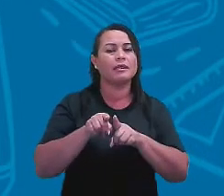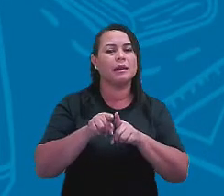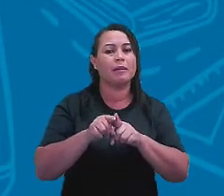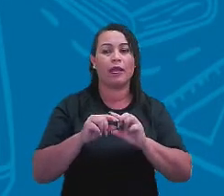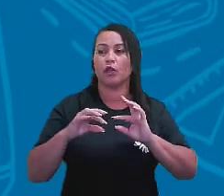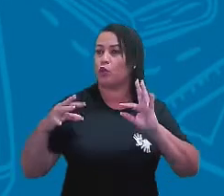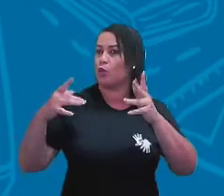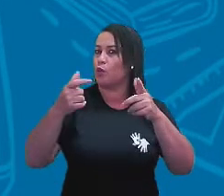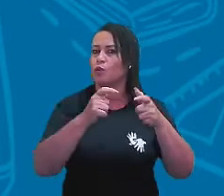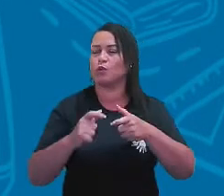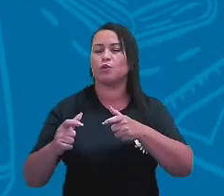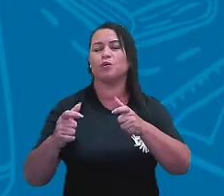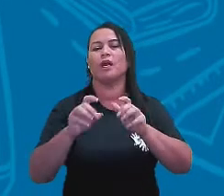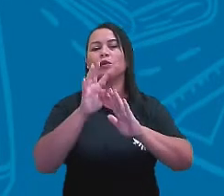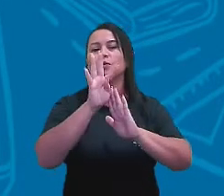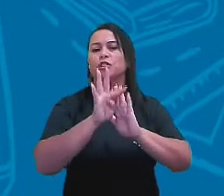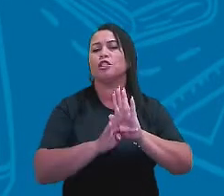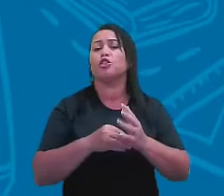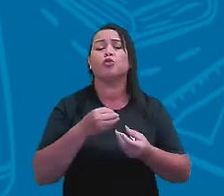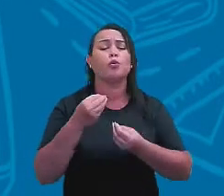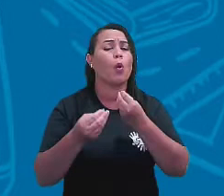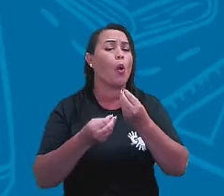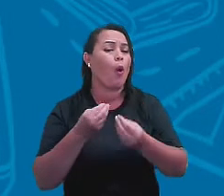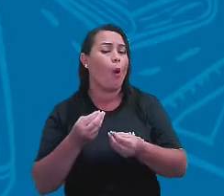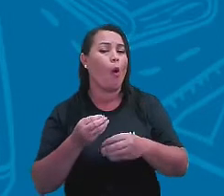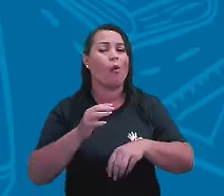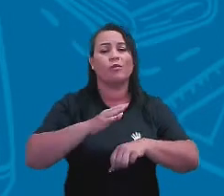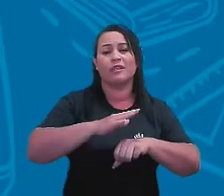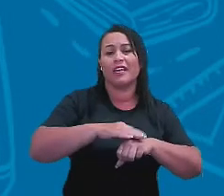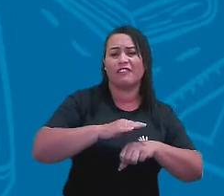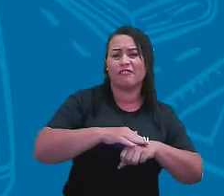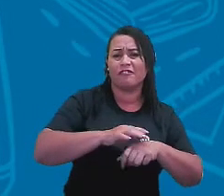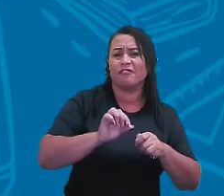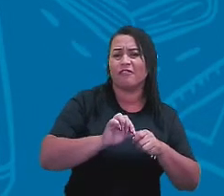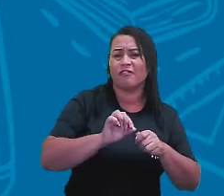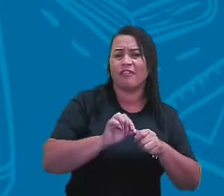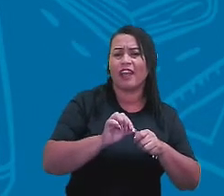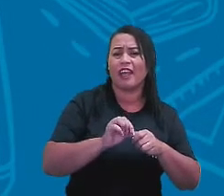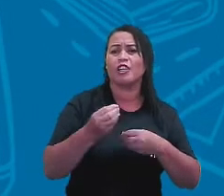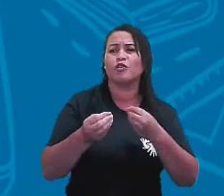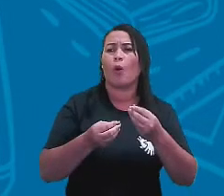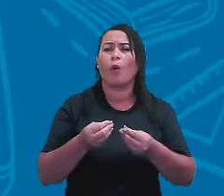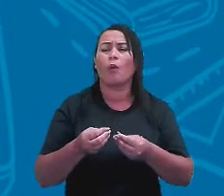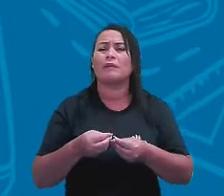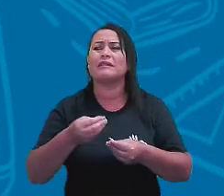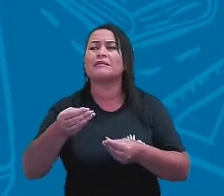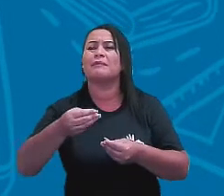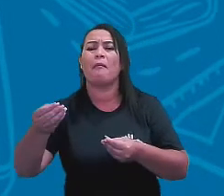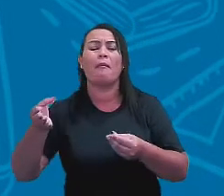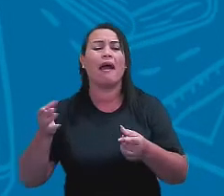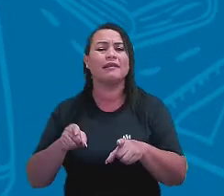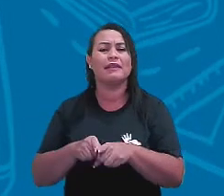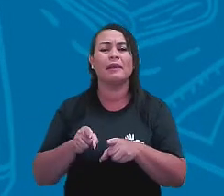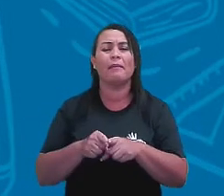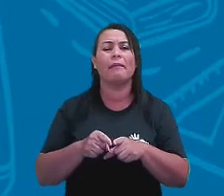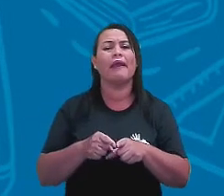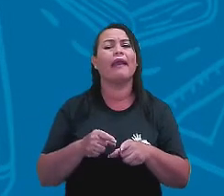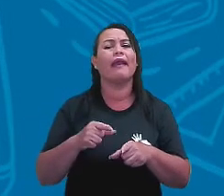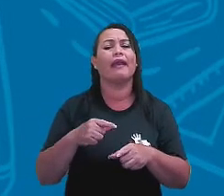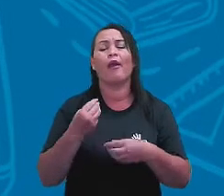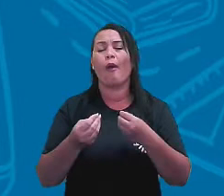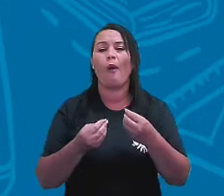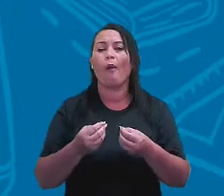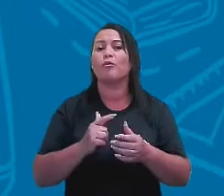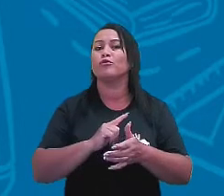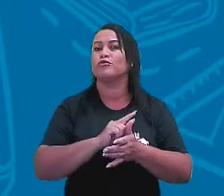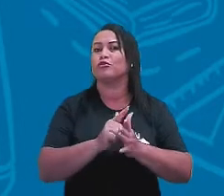que foram produzidos, onde circulam, quem os produziu, a quem se destina. E o que gêneros